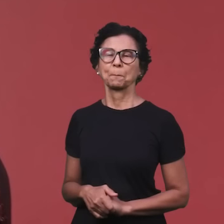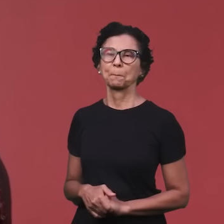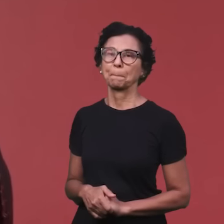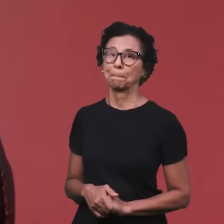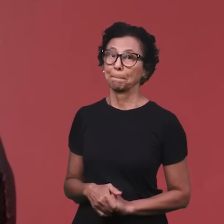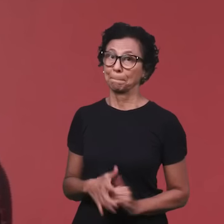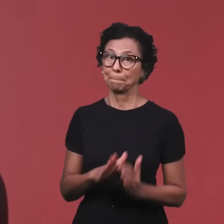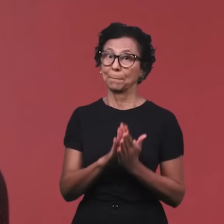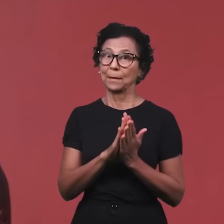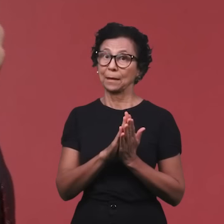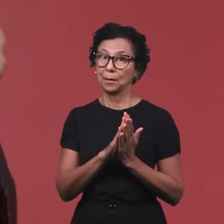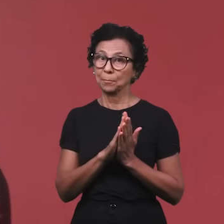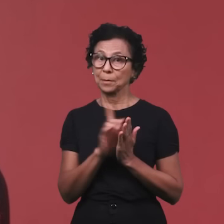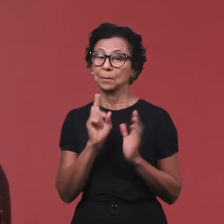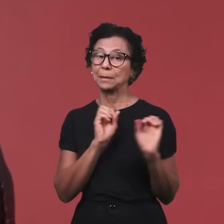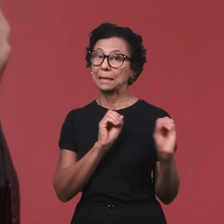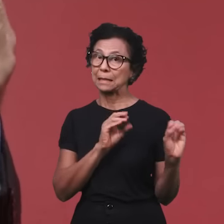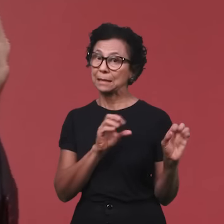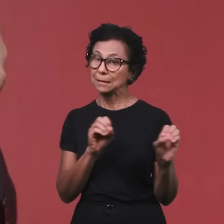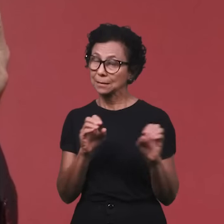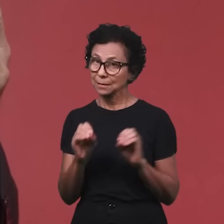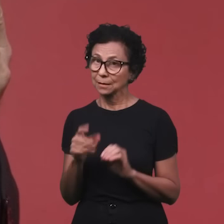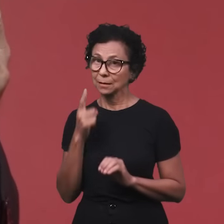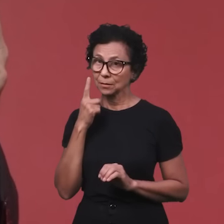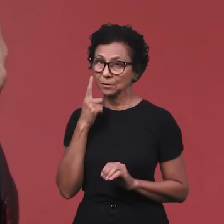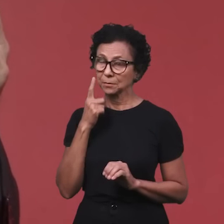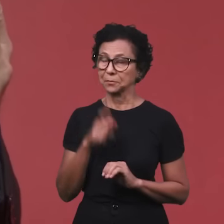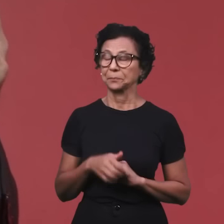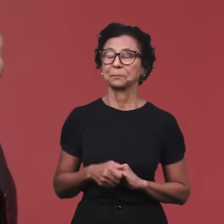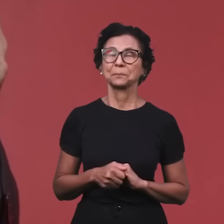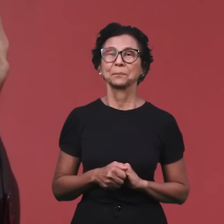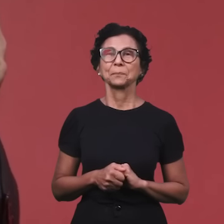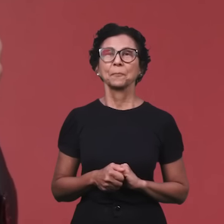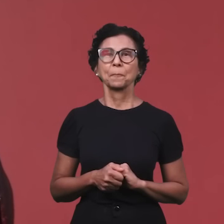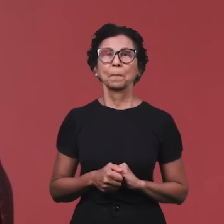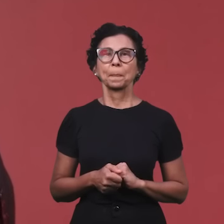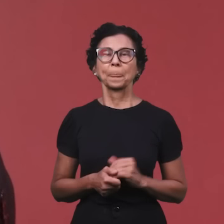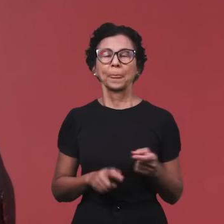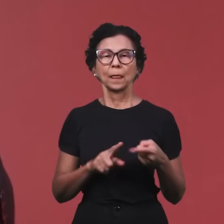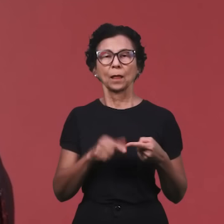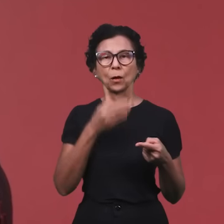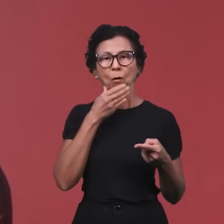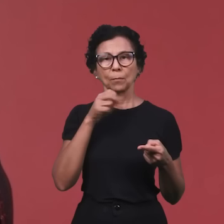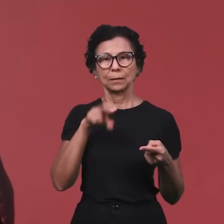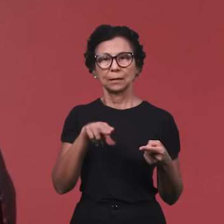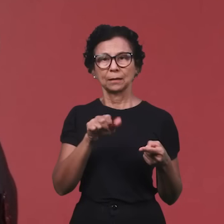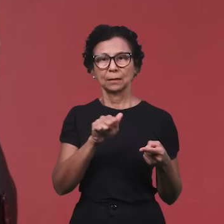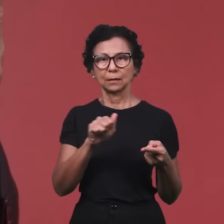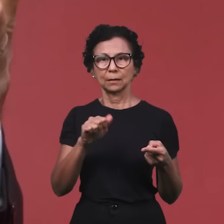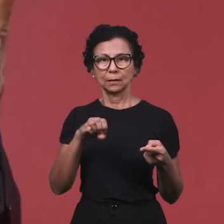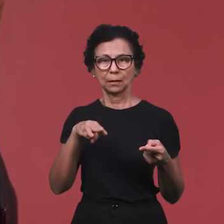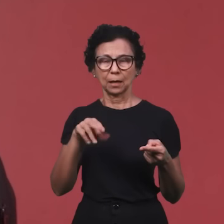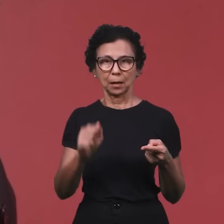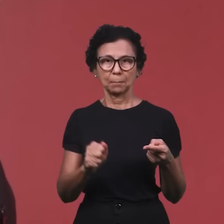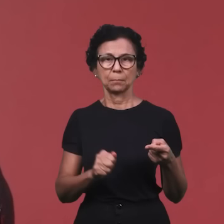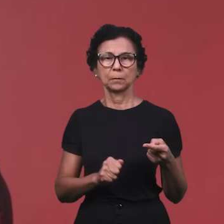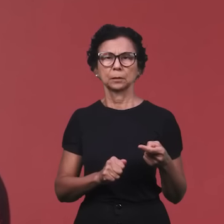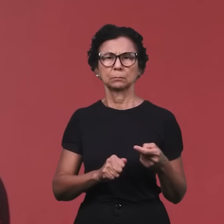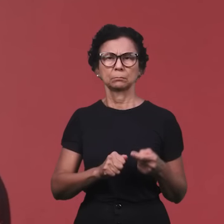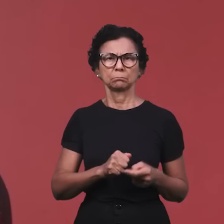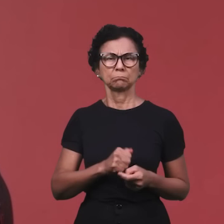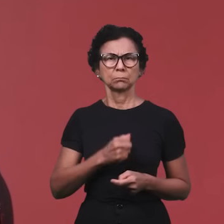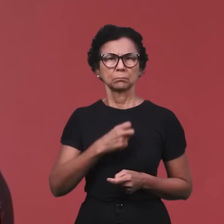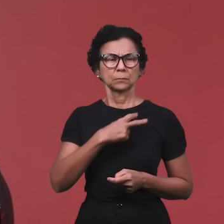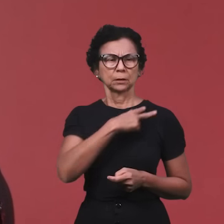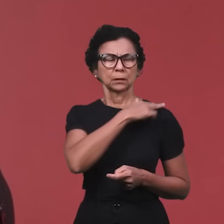palavra ensina o ensino da palavra. Então, Naamã era chefe do exército, era o ministro da guerra,